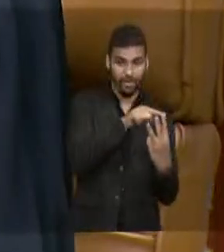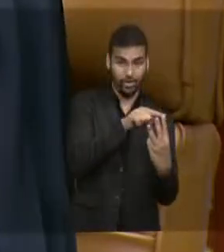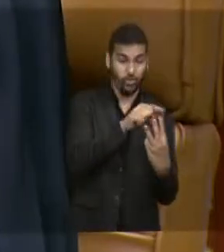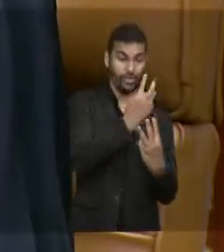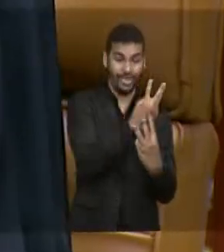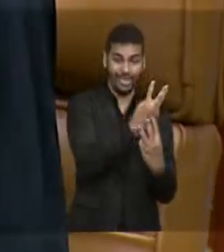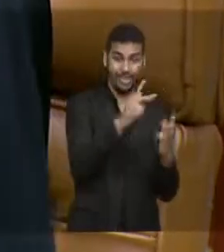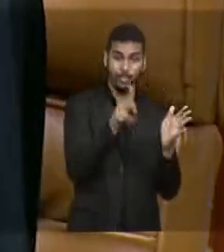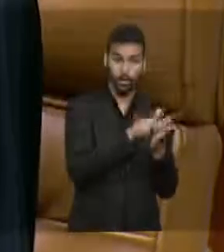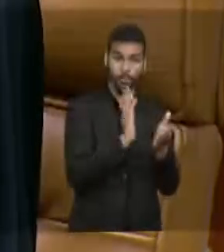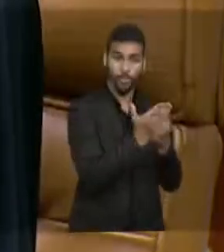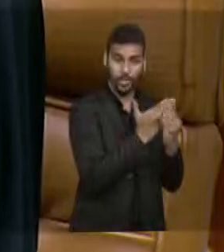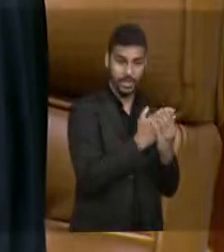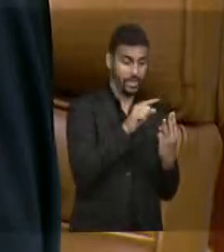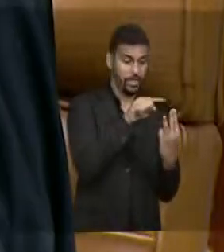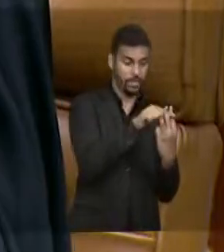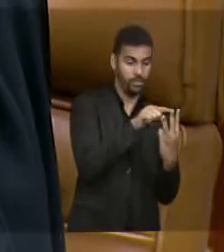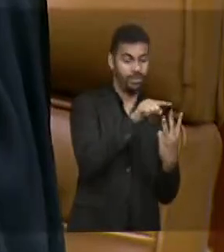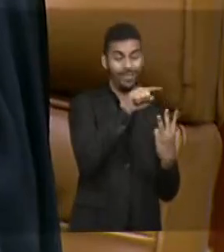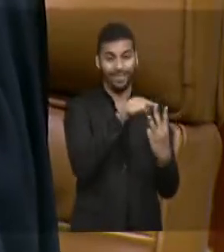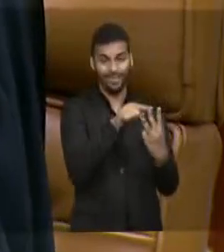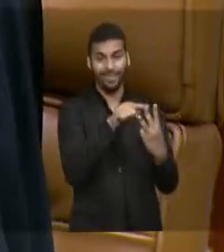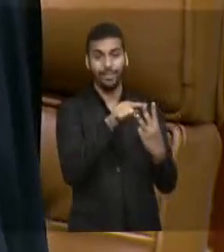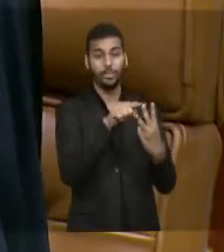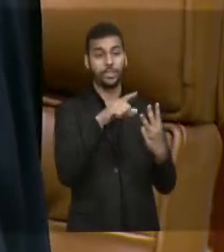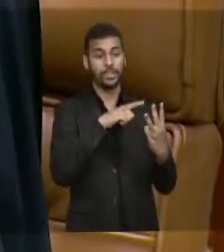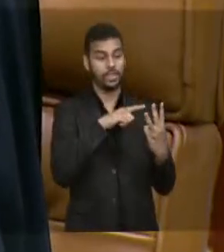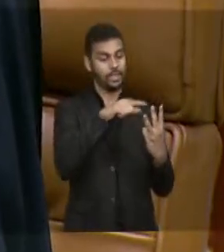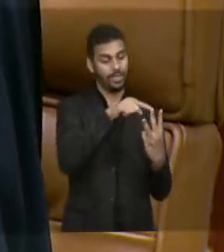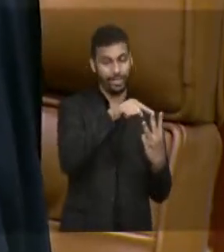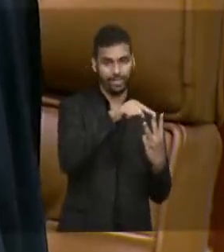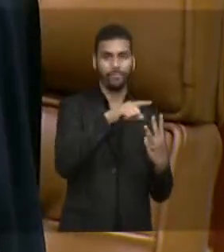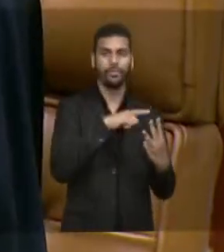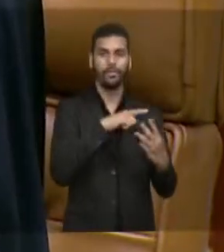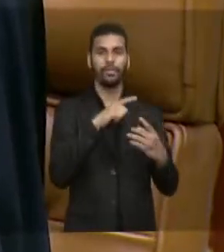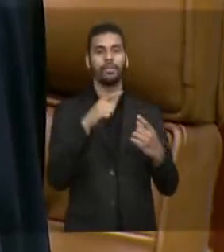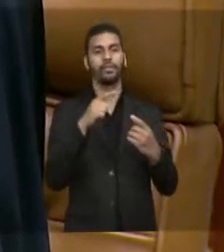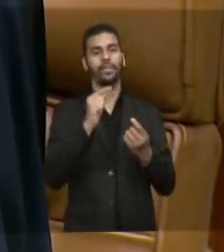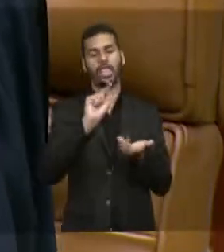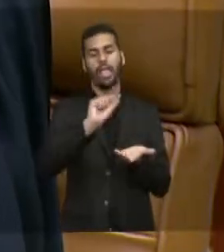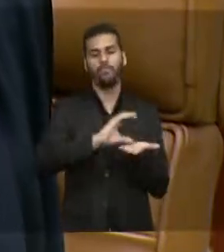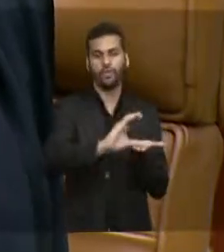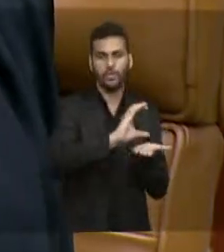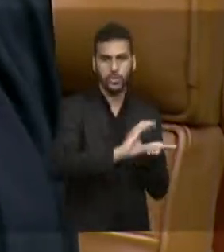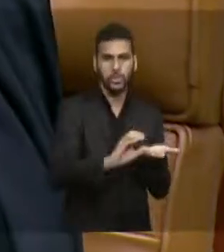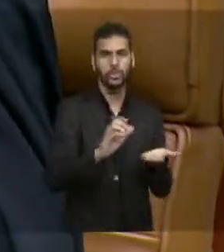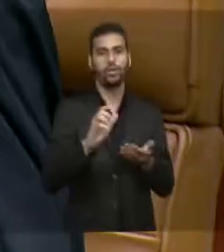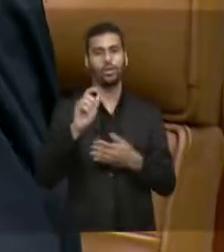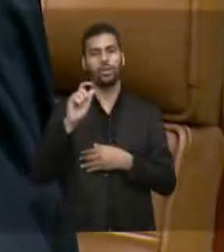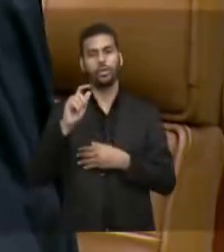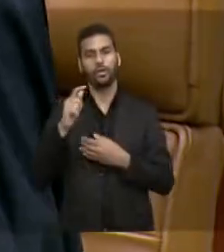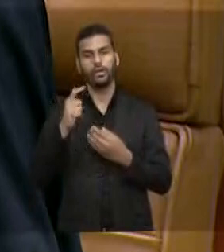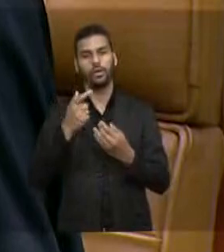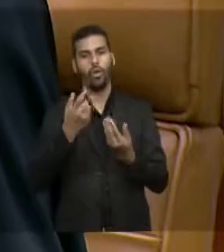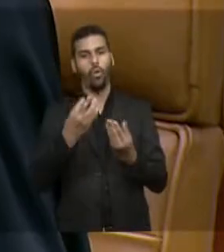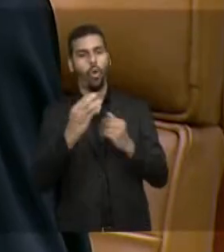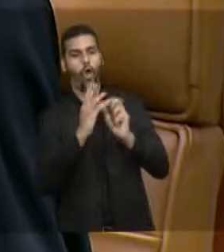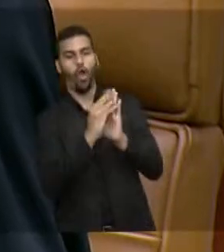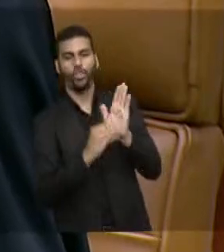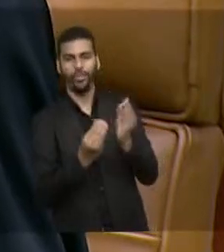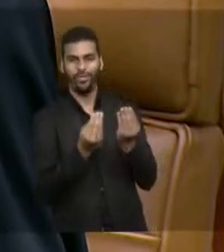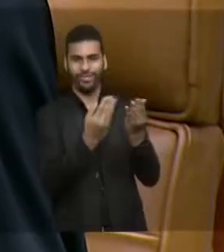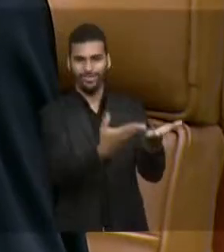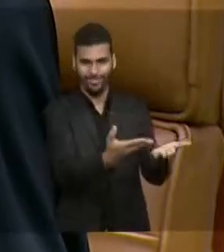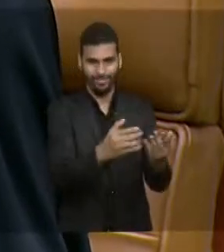separando os níveis de investigação financiadores autores intelectuais e executores e completando